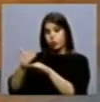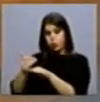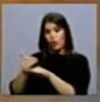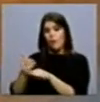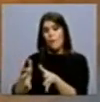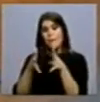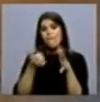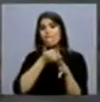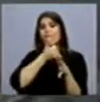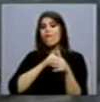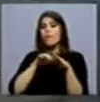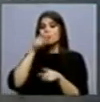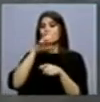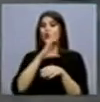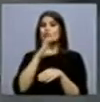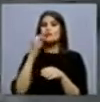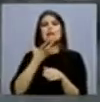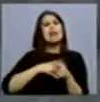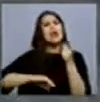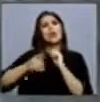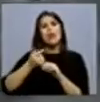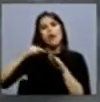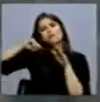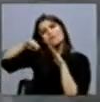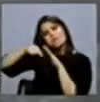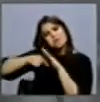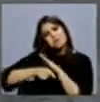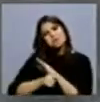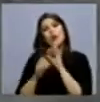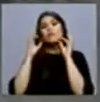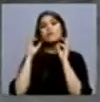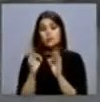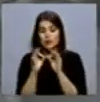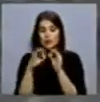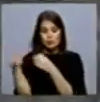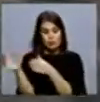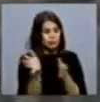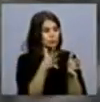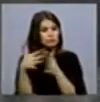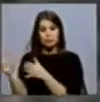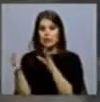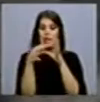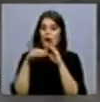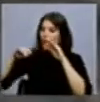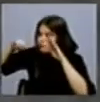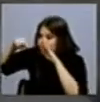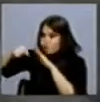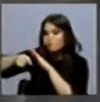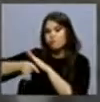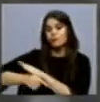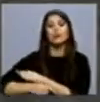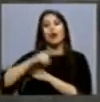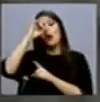Vermelha. Mas o que os cientistas queriam era descascar autenticamente esta tempestade em termos de profundidade e para isso